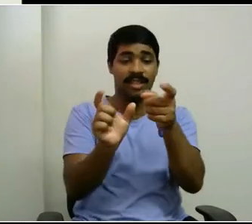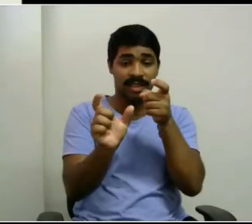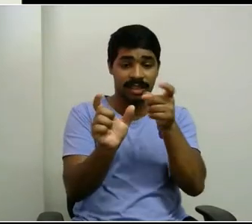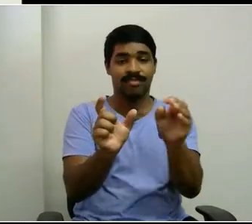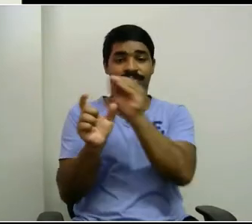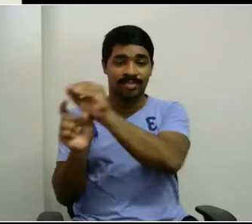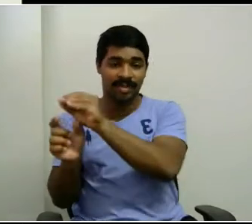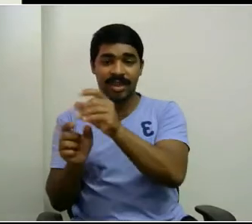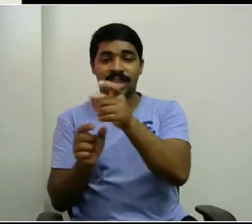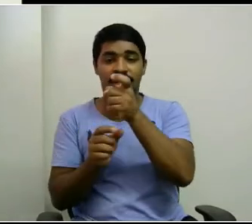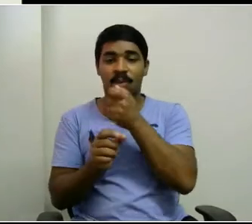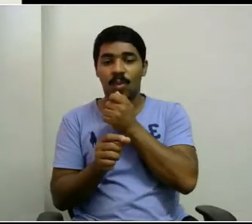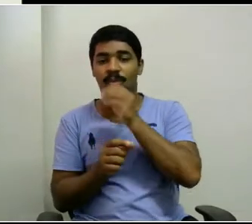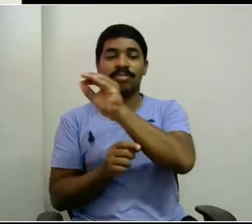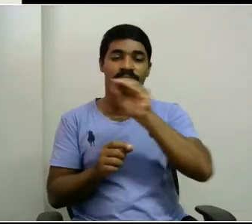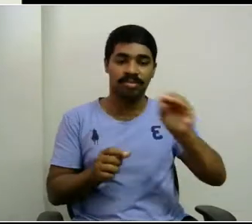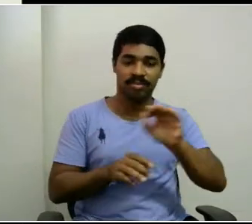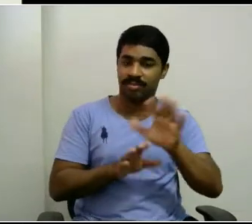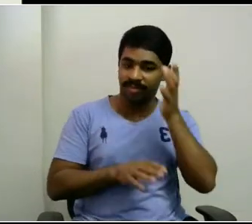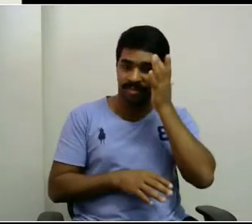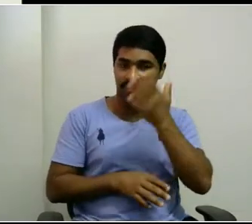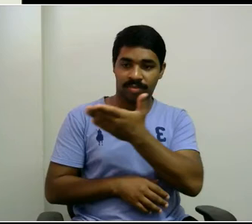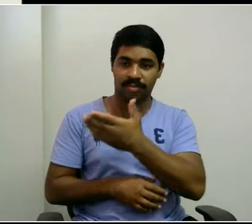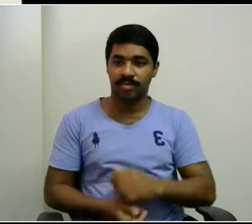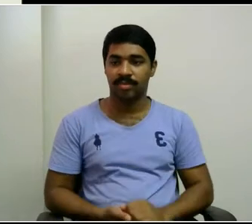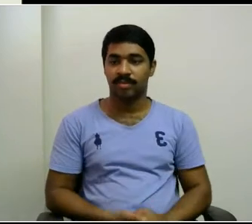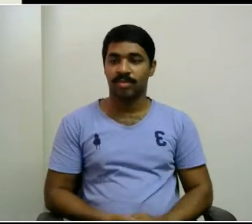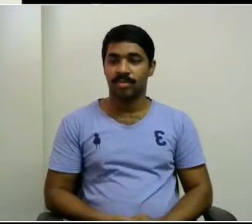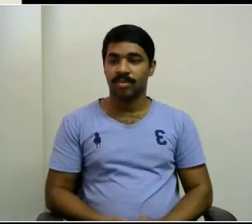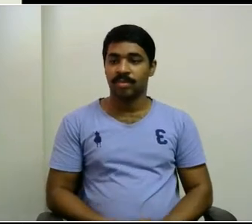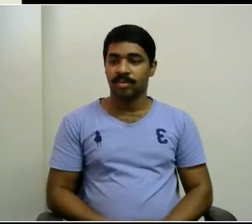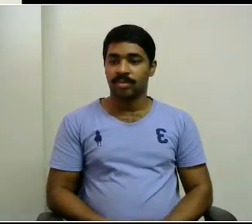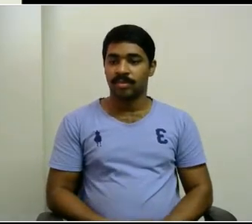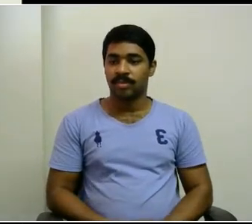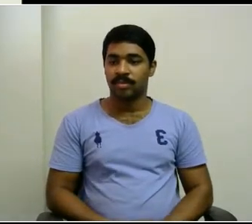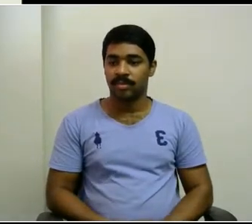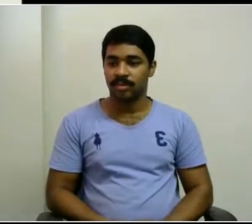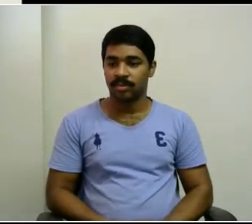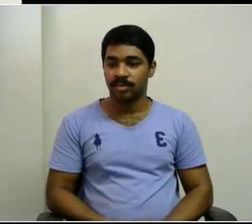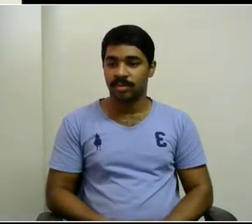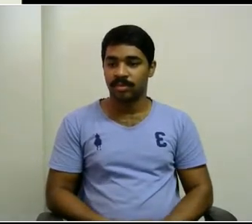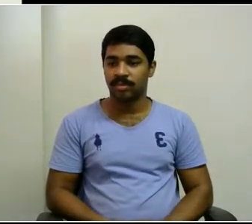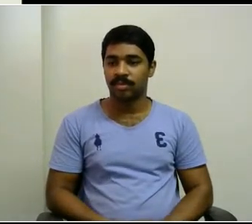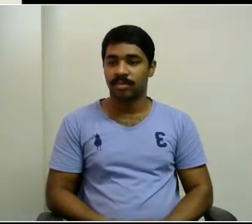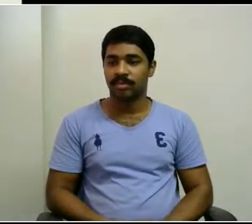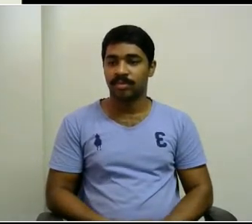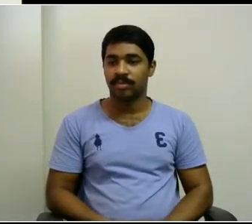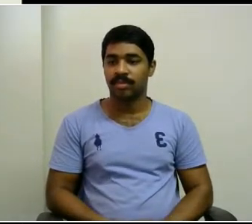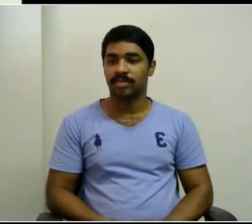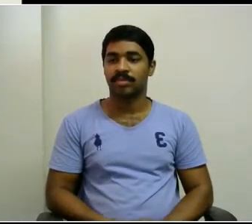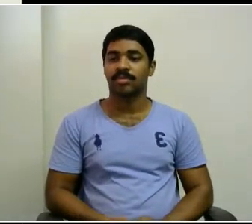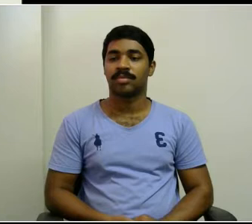4x mais 6x. Passei esse daqui para cá, ó. E o 12 vai ter que passar para esse lado aqui. Então,